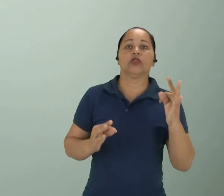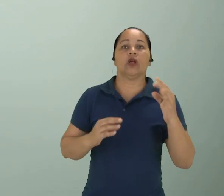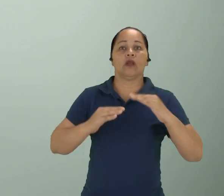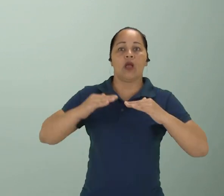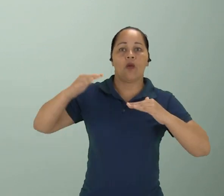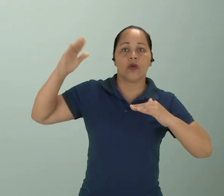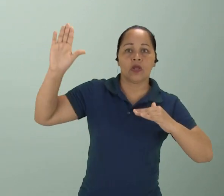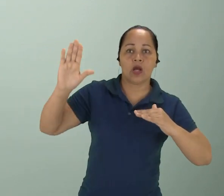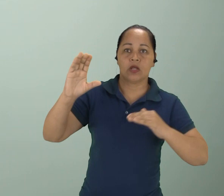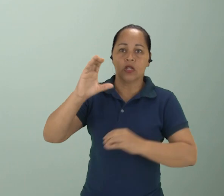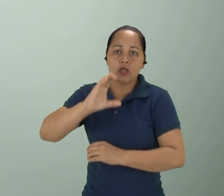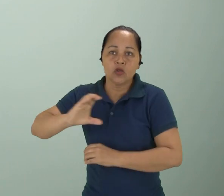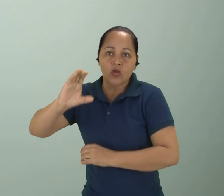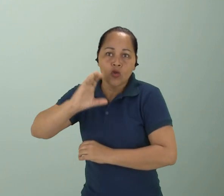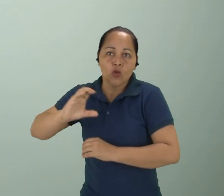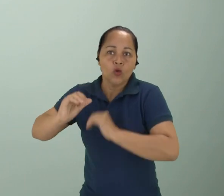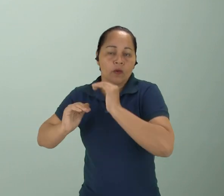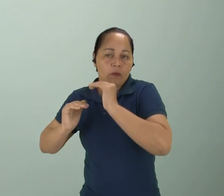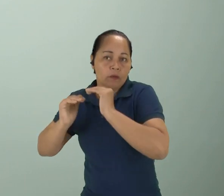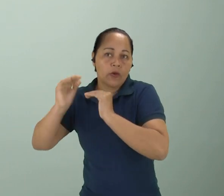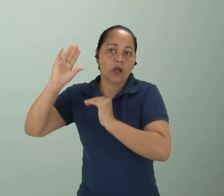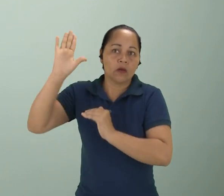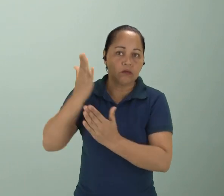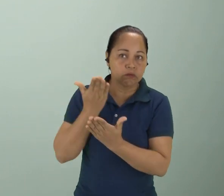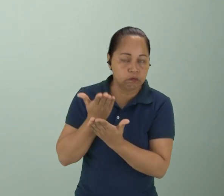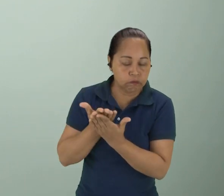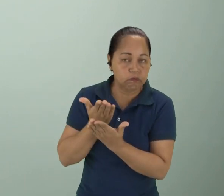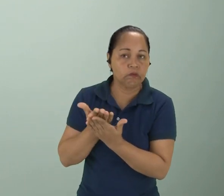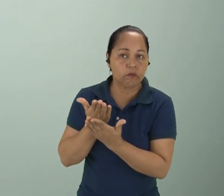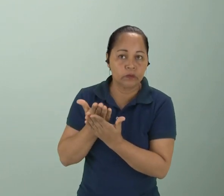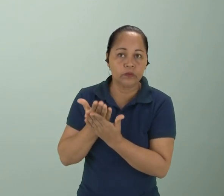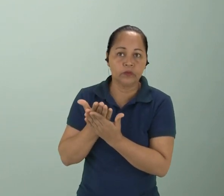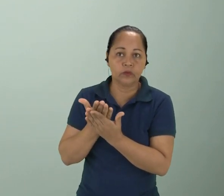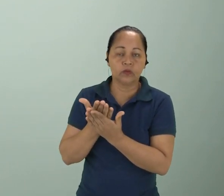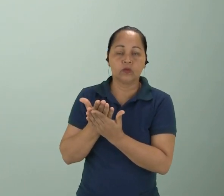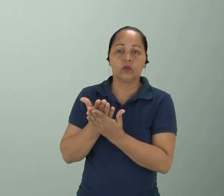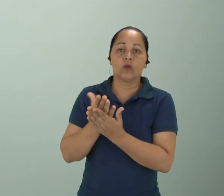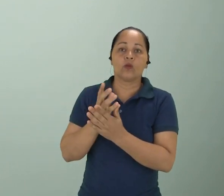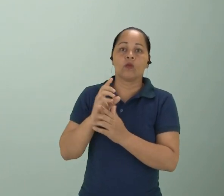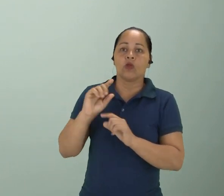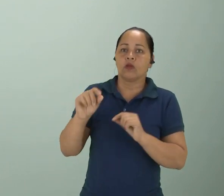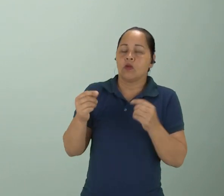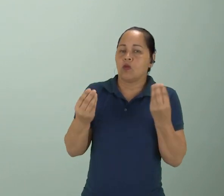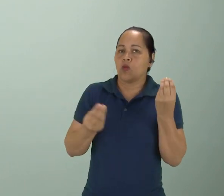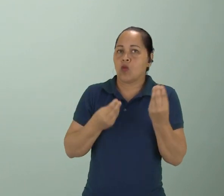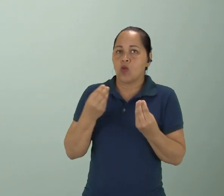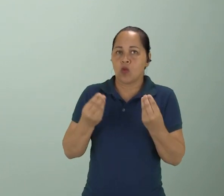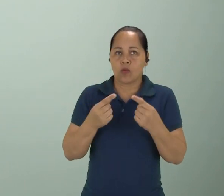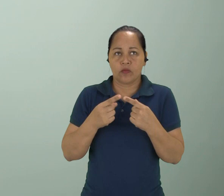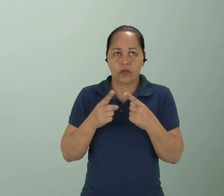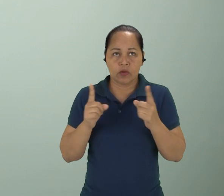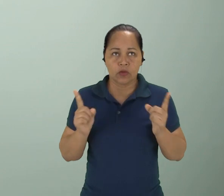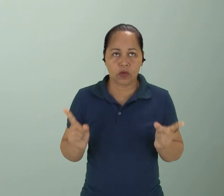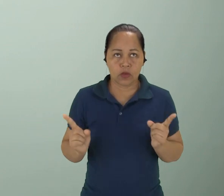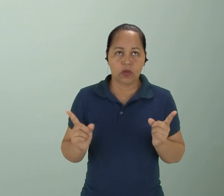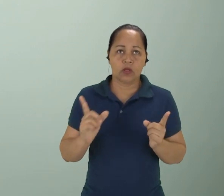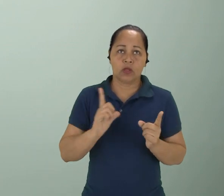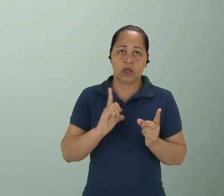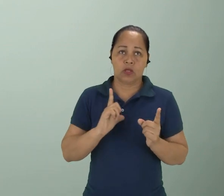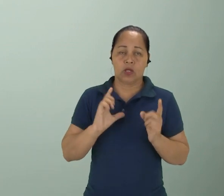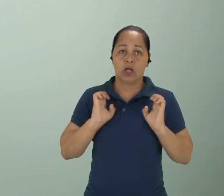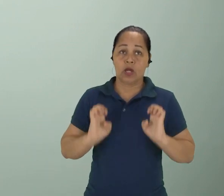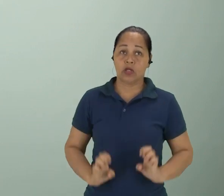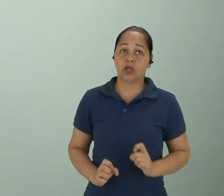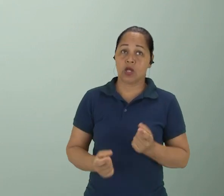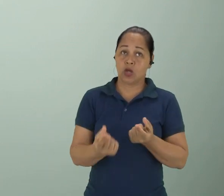ouvir novas visões de mundo para as quais ainda não há um consenso então são temas muito sensíveis que a gente vai mostrar